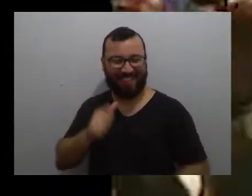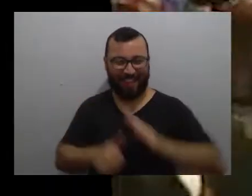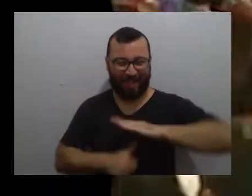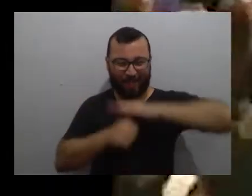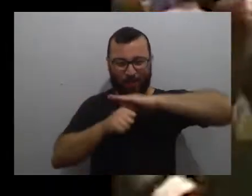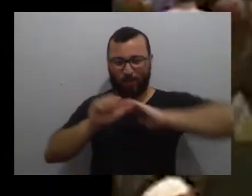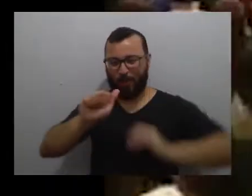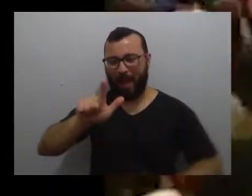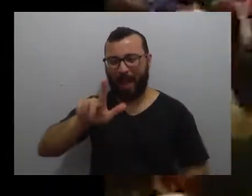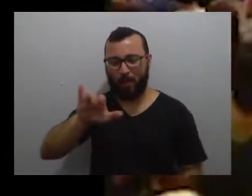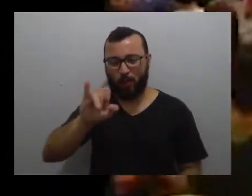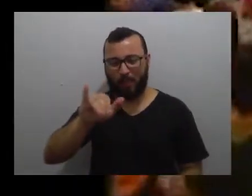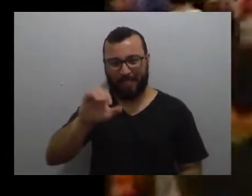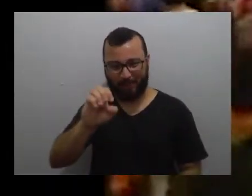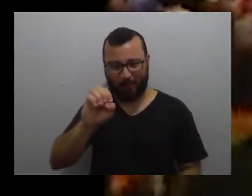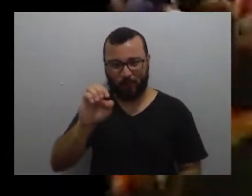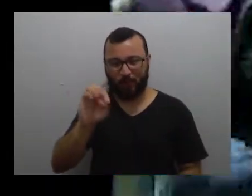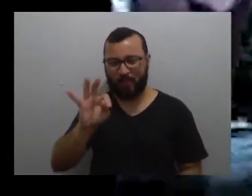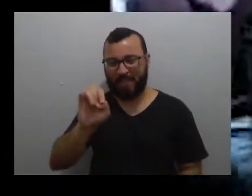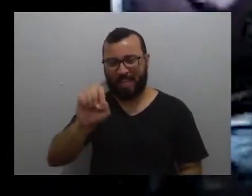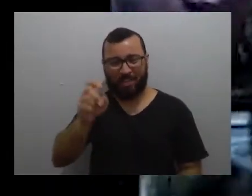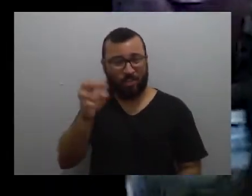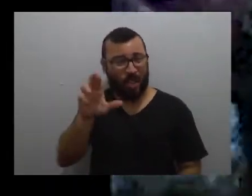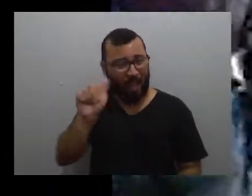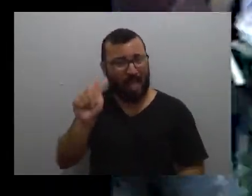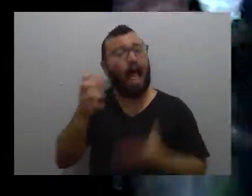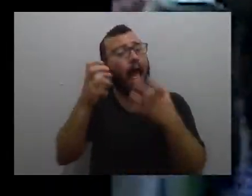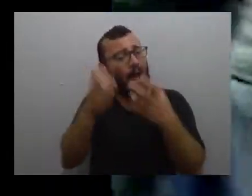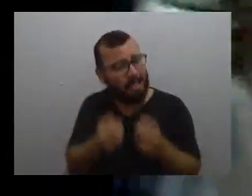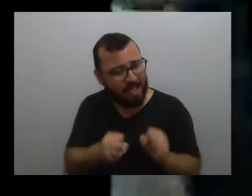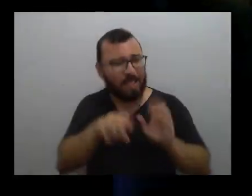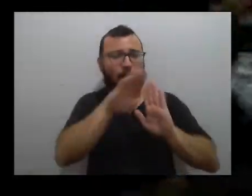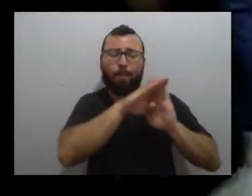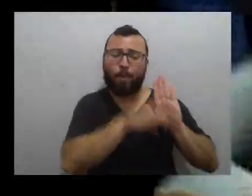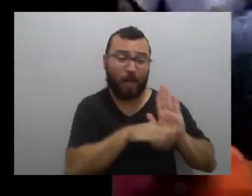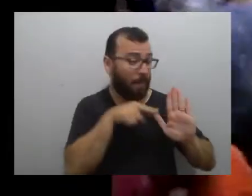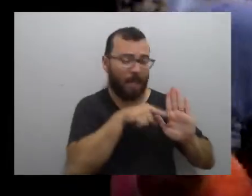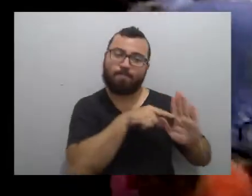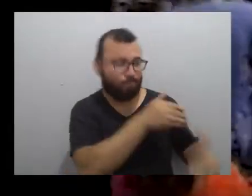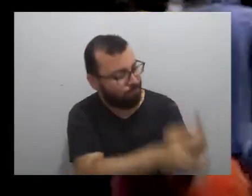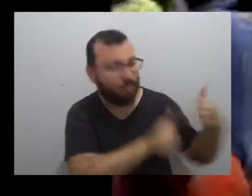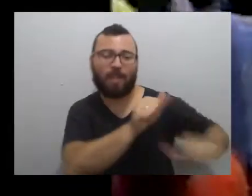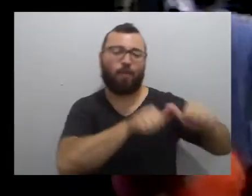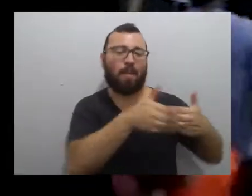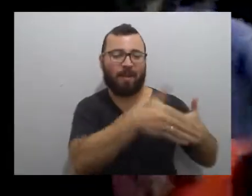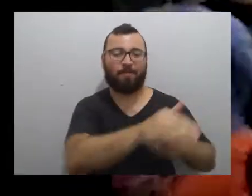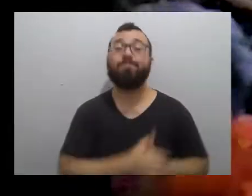relator, levantem o braço. Levantem o braço. Levantem o braço. Já votamos.